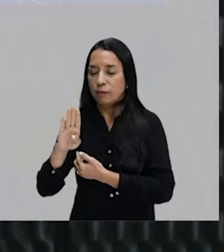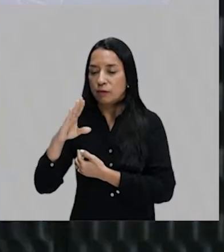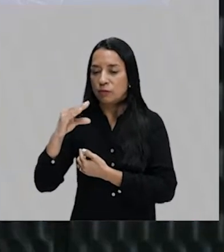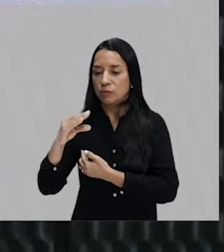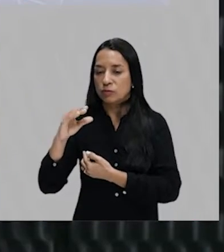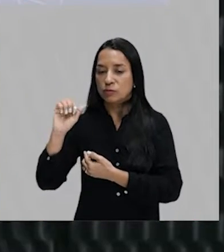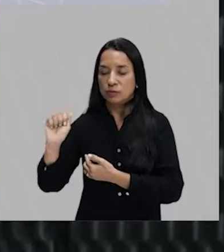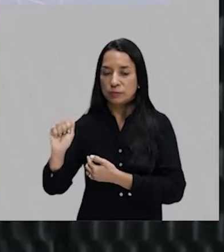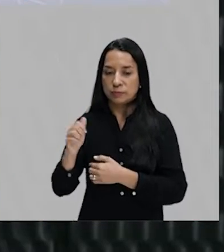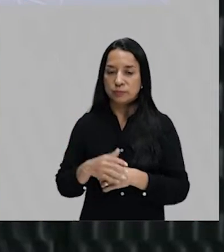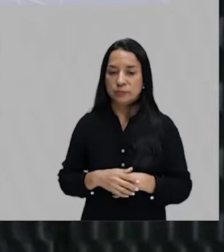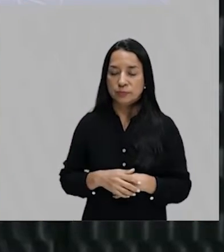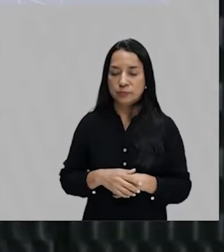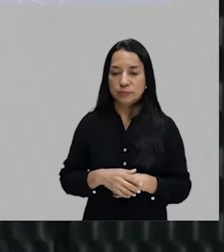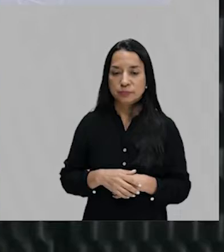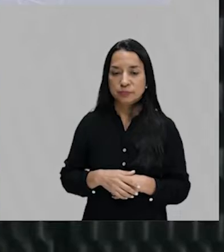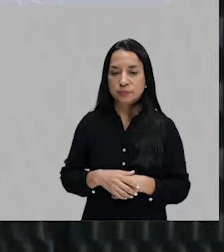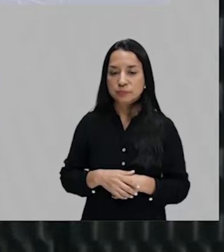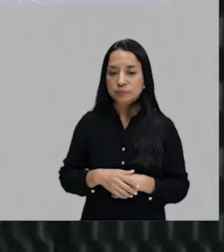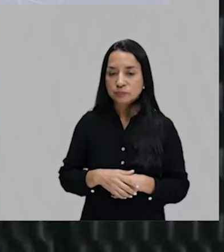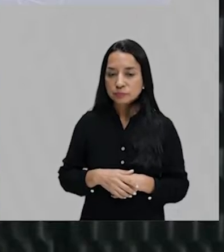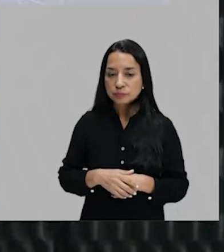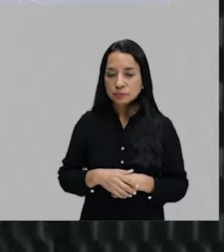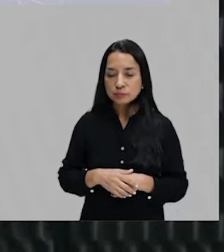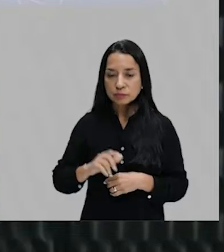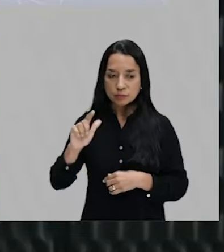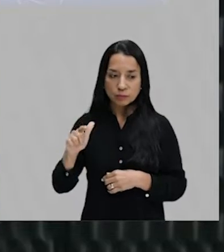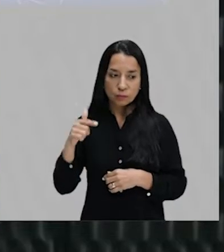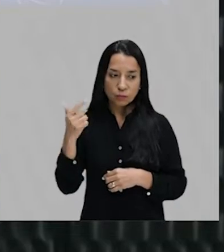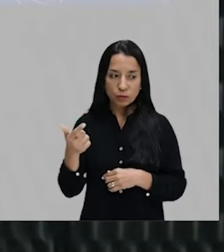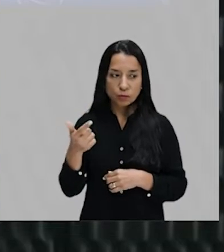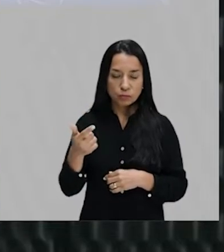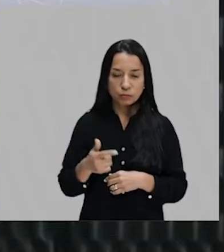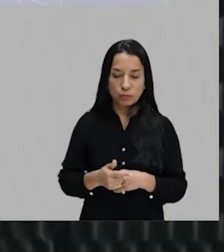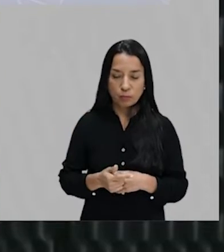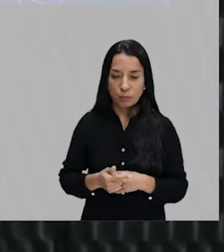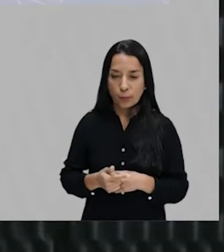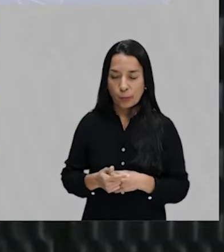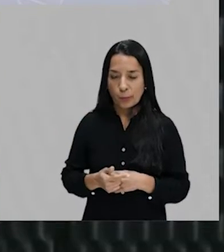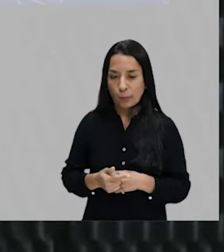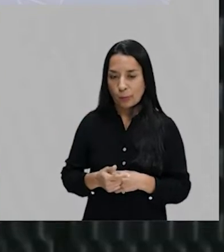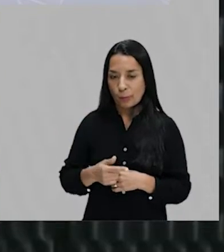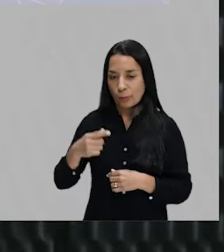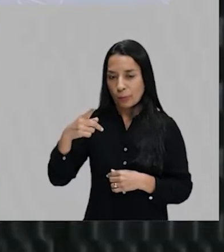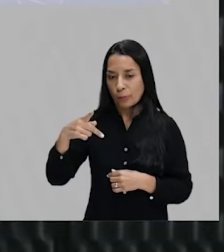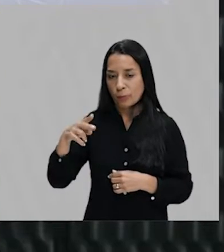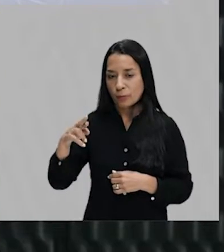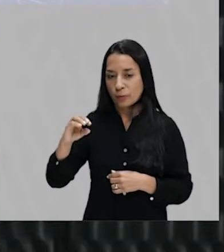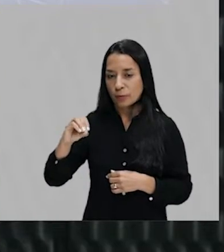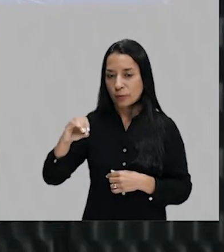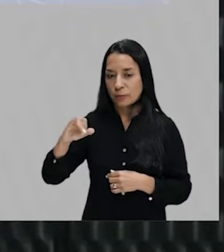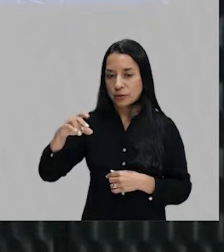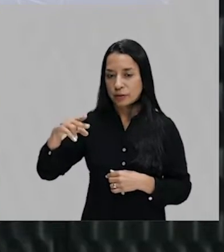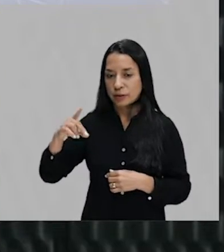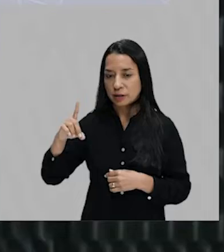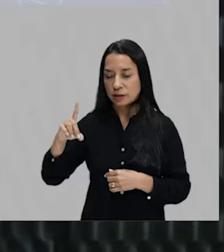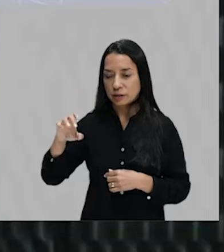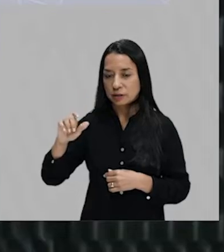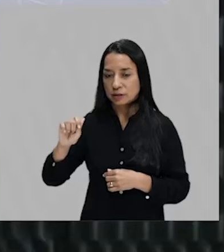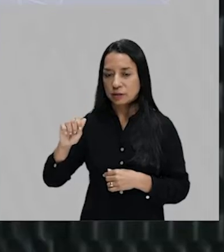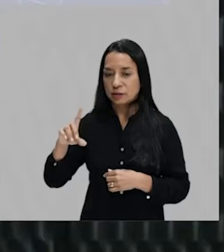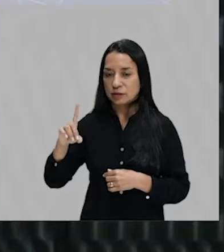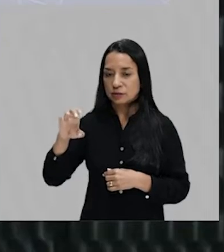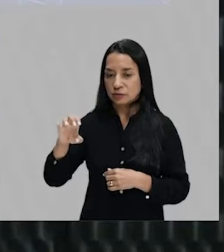certinho então o próximo tópico né dentro do nosso roteirinho é a propriedade de inclusão e